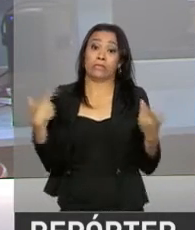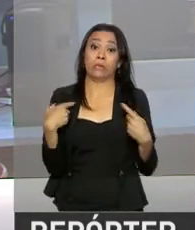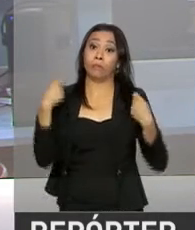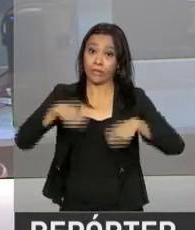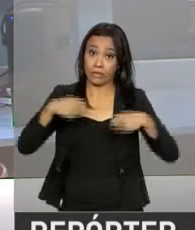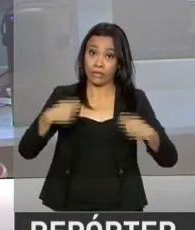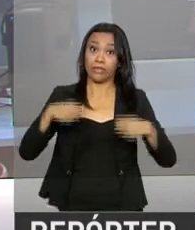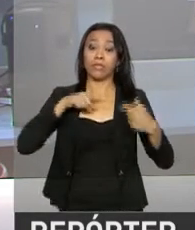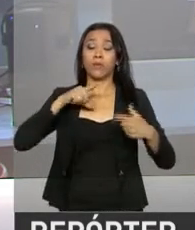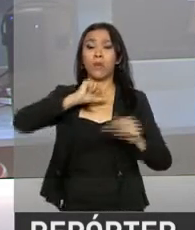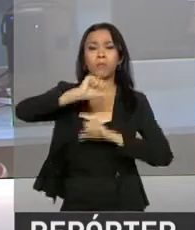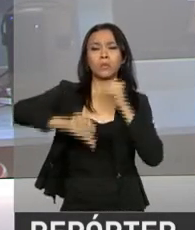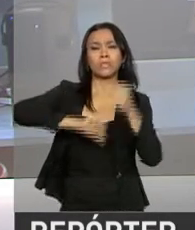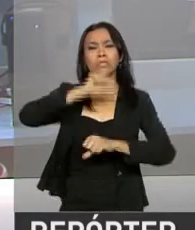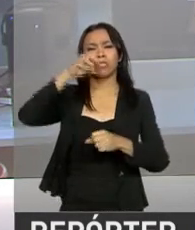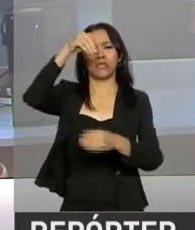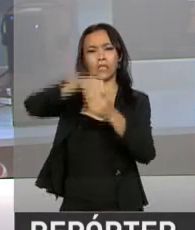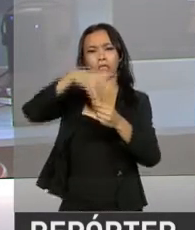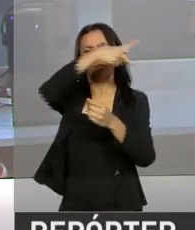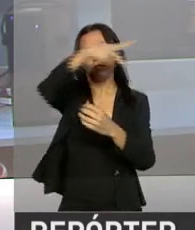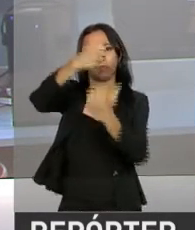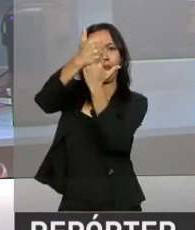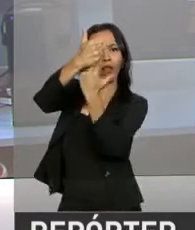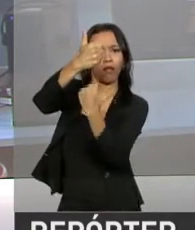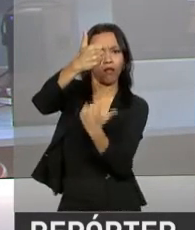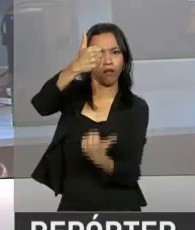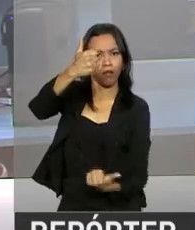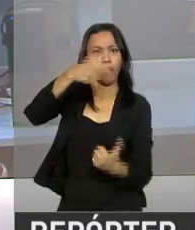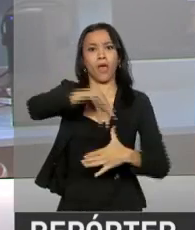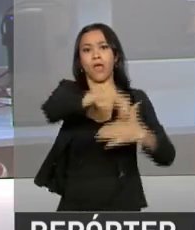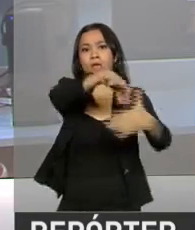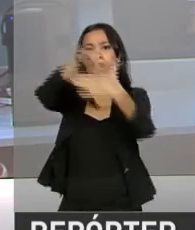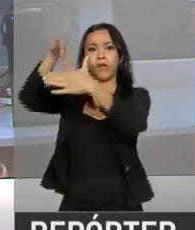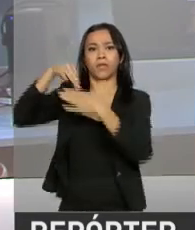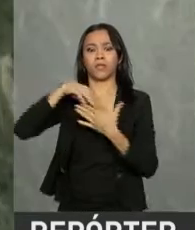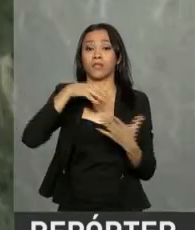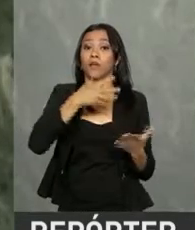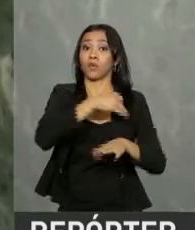do Conselho de Segurança da ONU para melhor representar os governos mundiais.